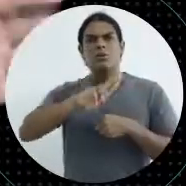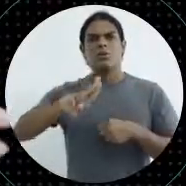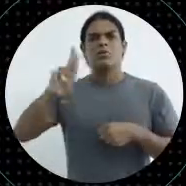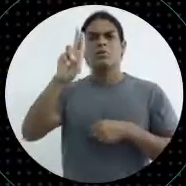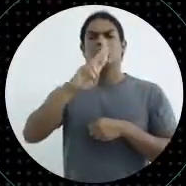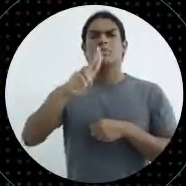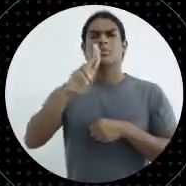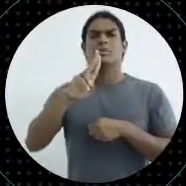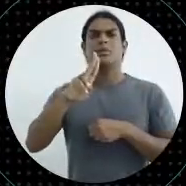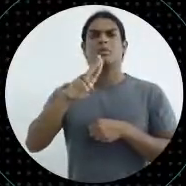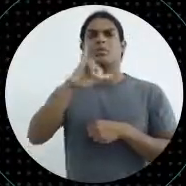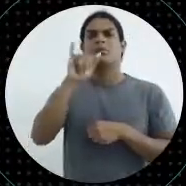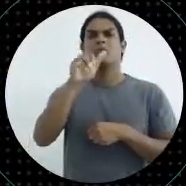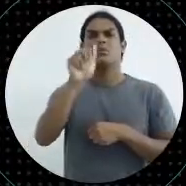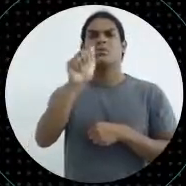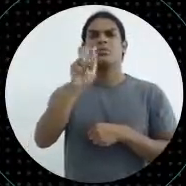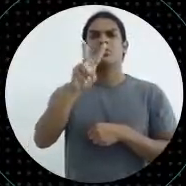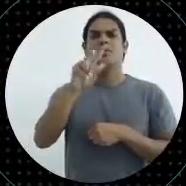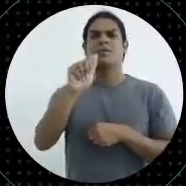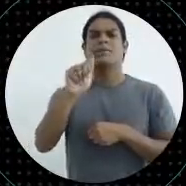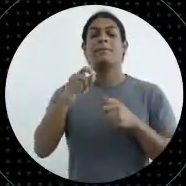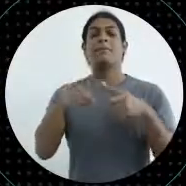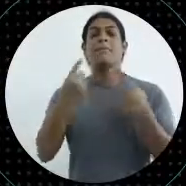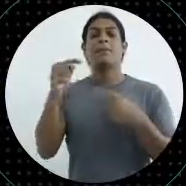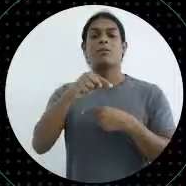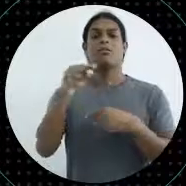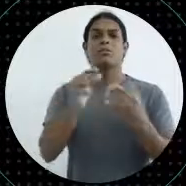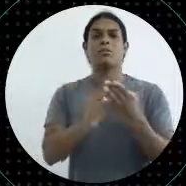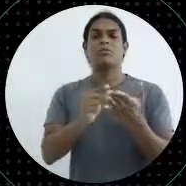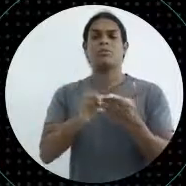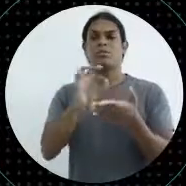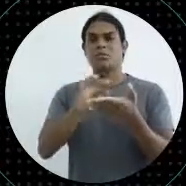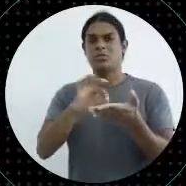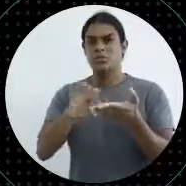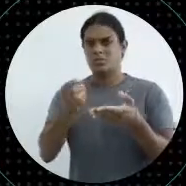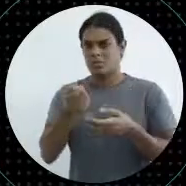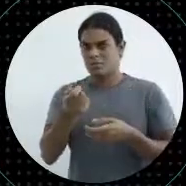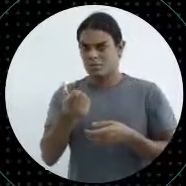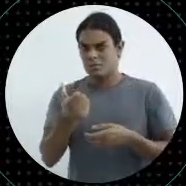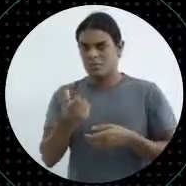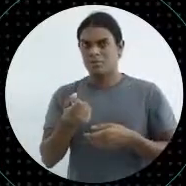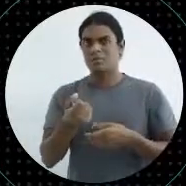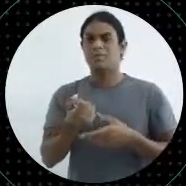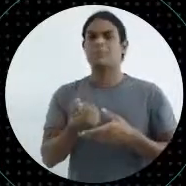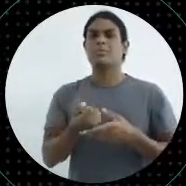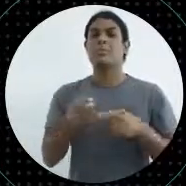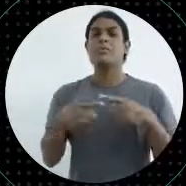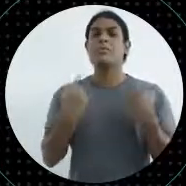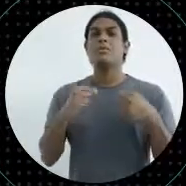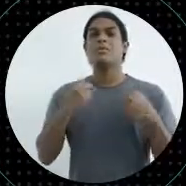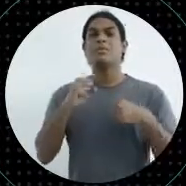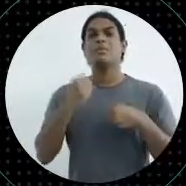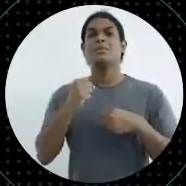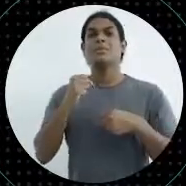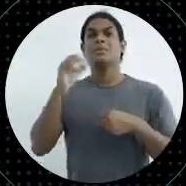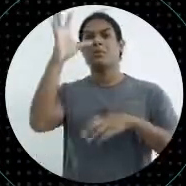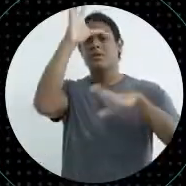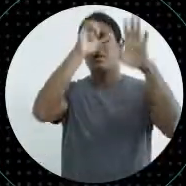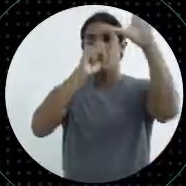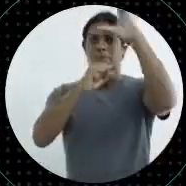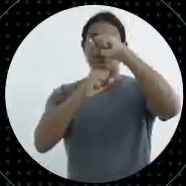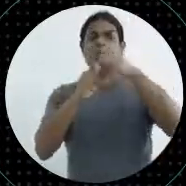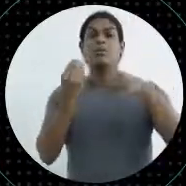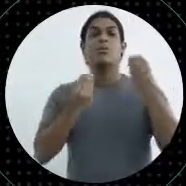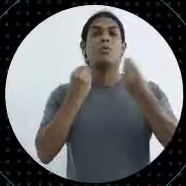JavaScript normal, mas com o jQuery a gente vai escrever menos, a gente vai fazer mais rápido, só que a gente tem que aprender como utilizá-lo.